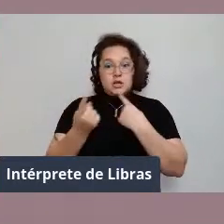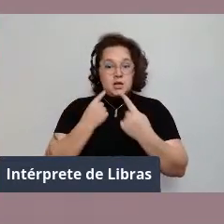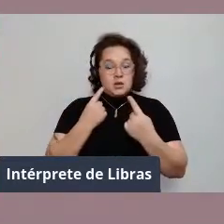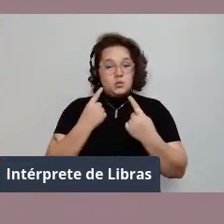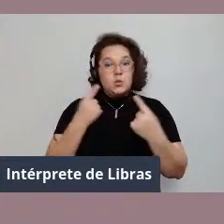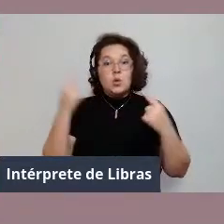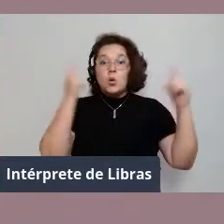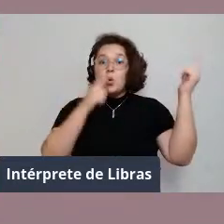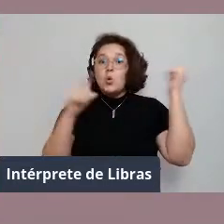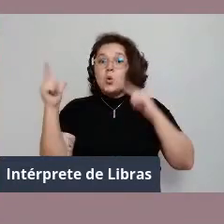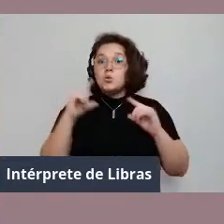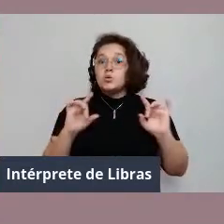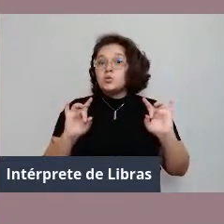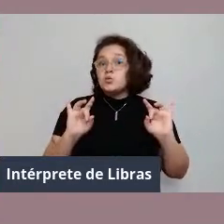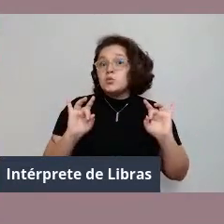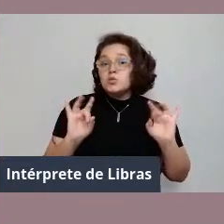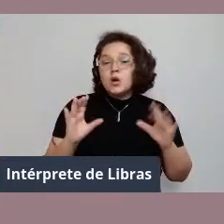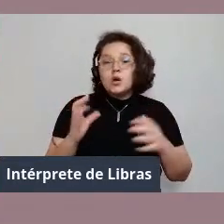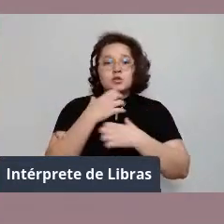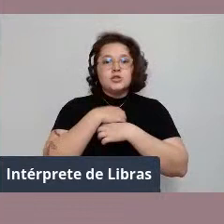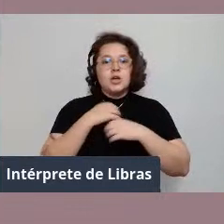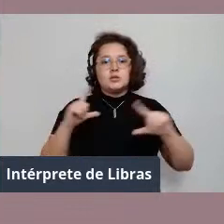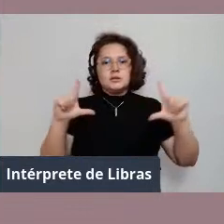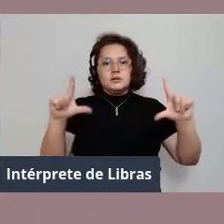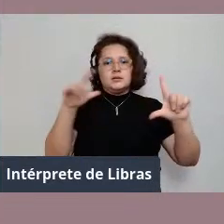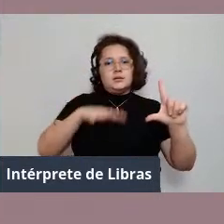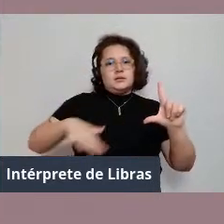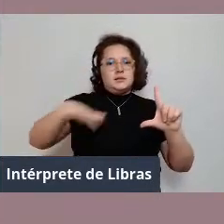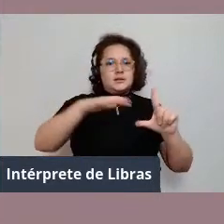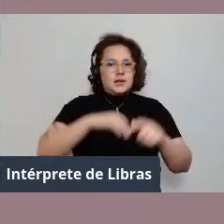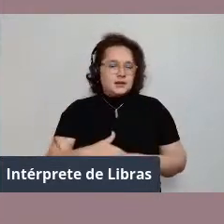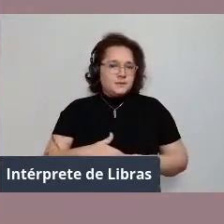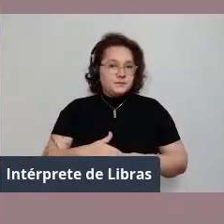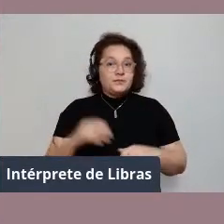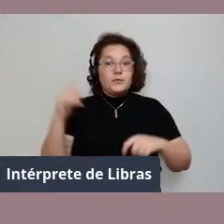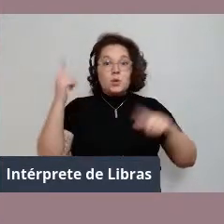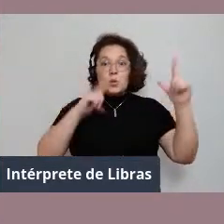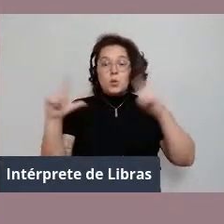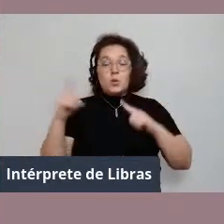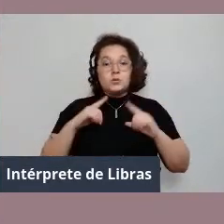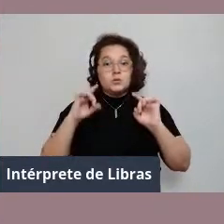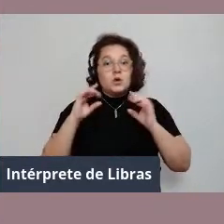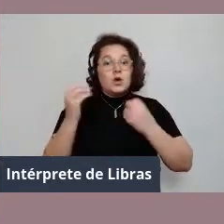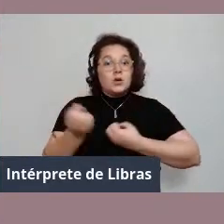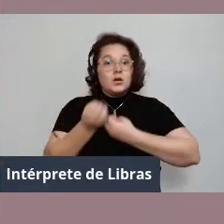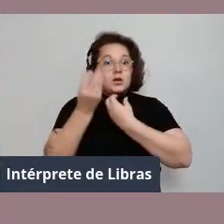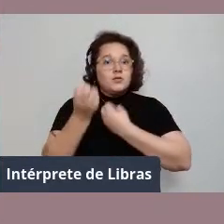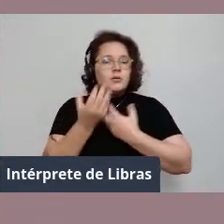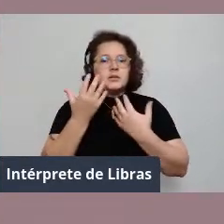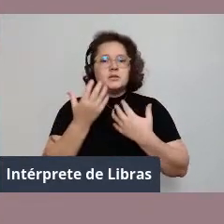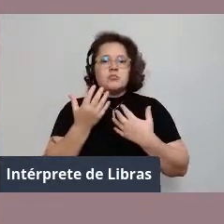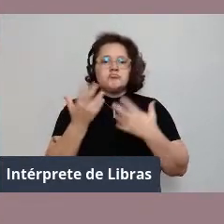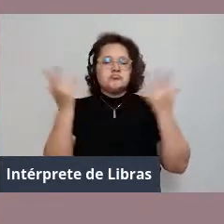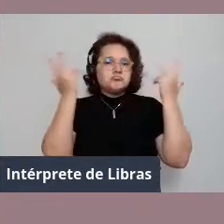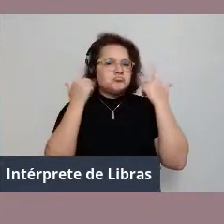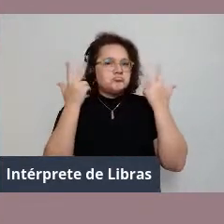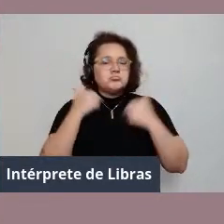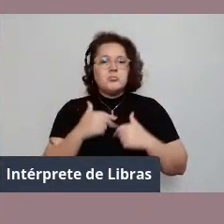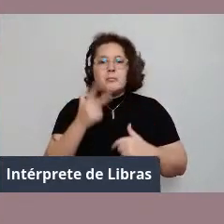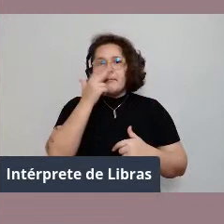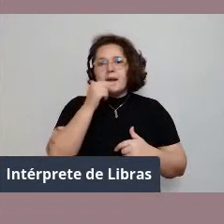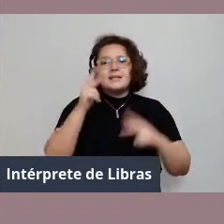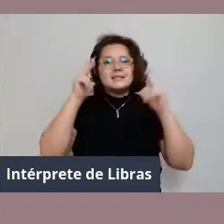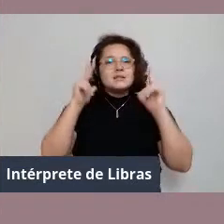Outros, coordenadas para uma cena. Outros ainda, informações soltas, quase de